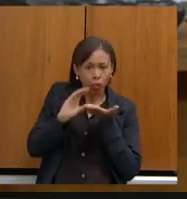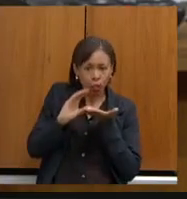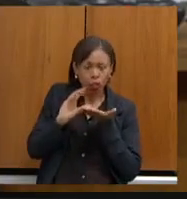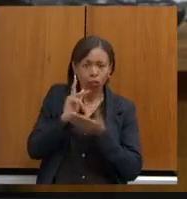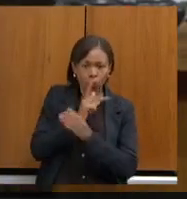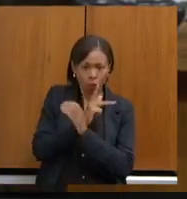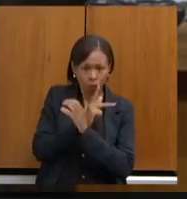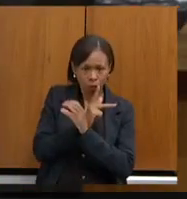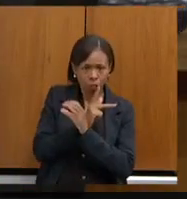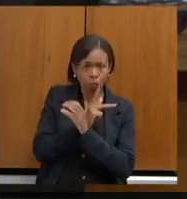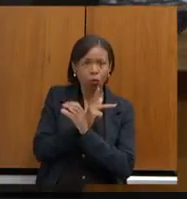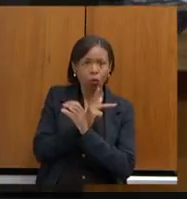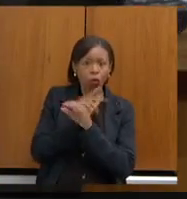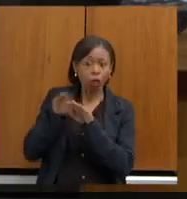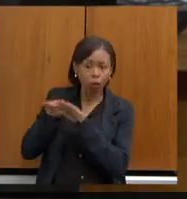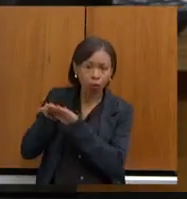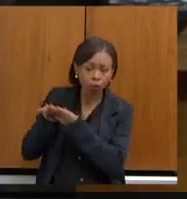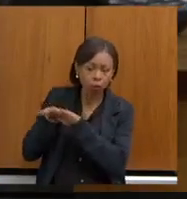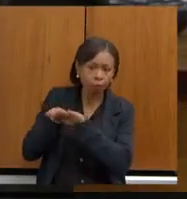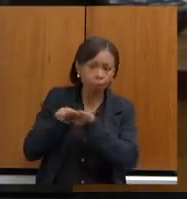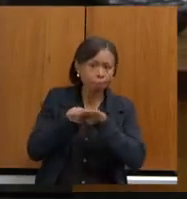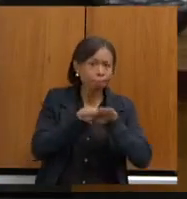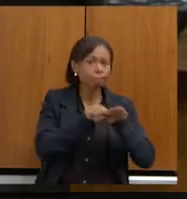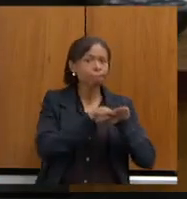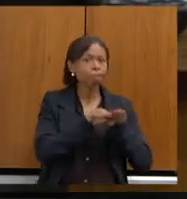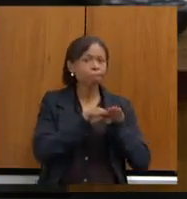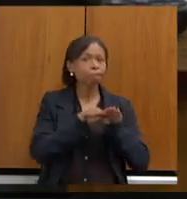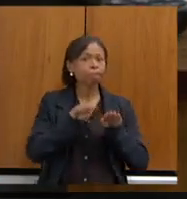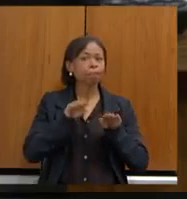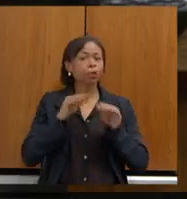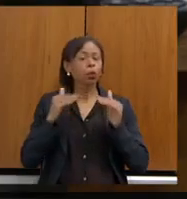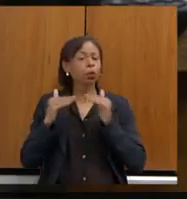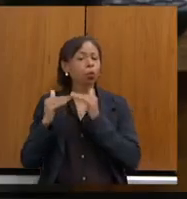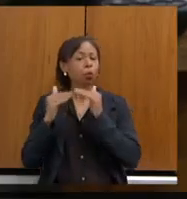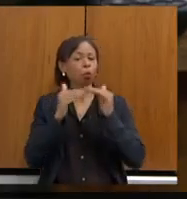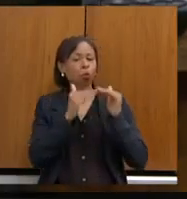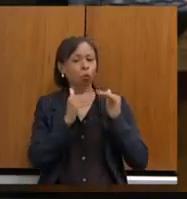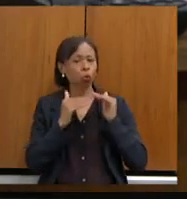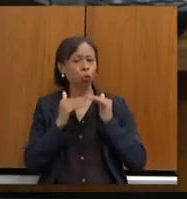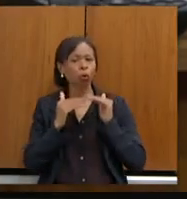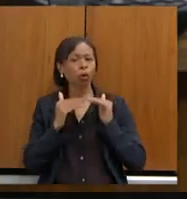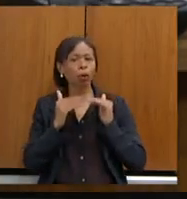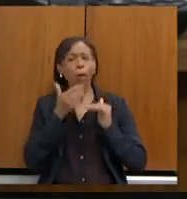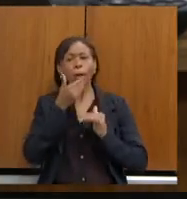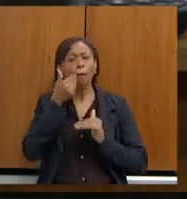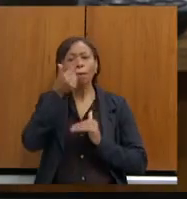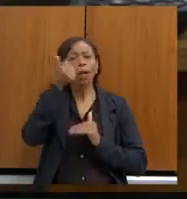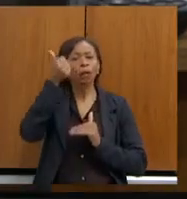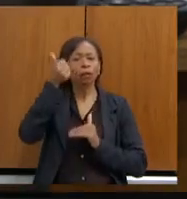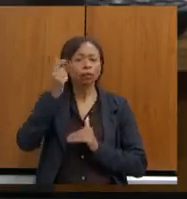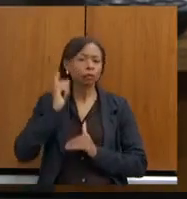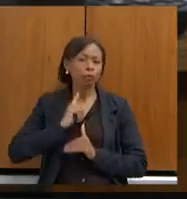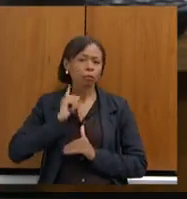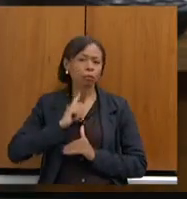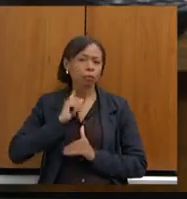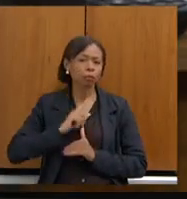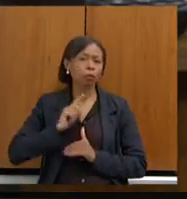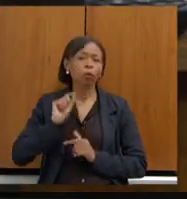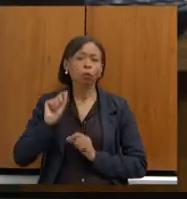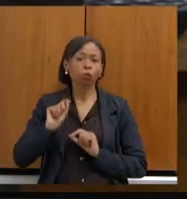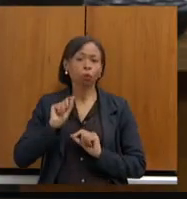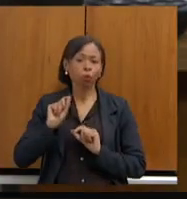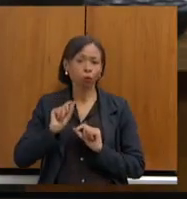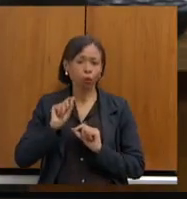estabelecido no sentido de que a melhor alternativa para Minas Gerais É de fato encampar a ideia